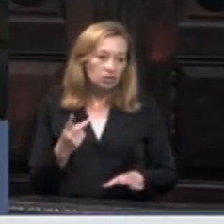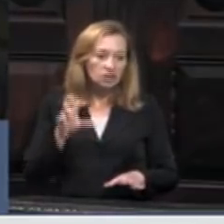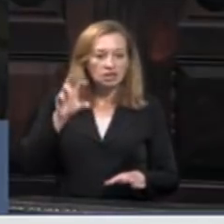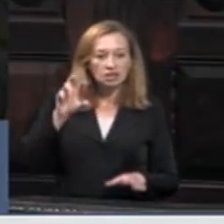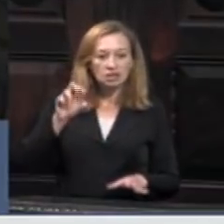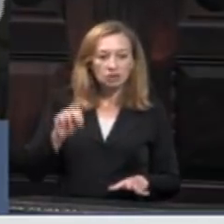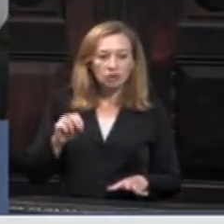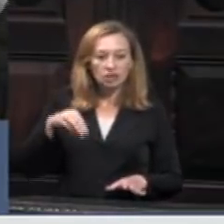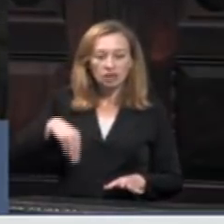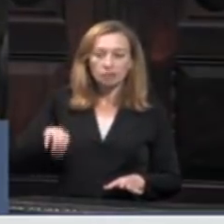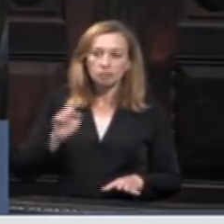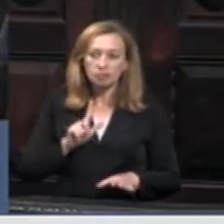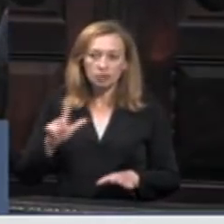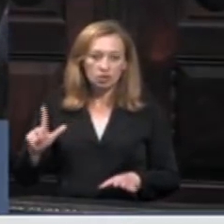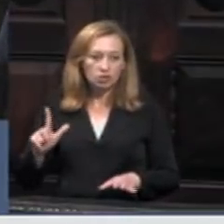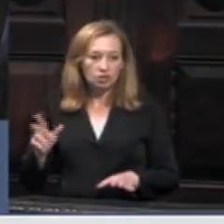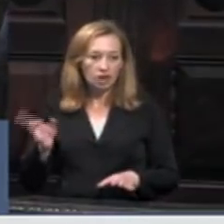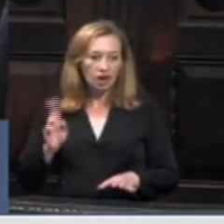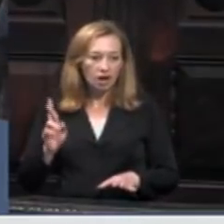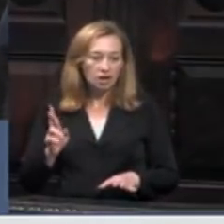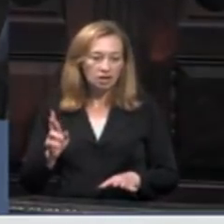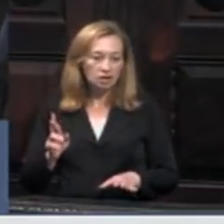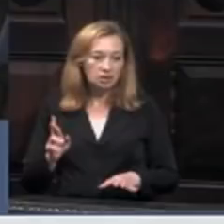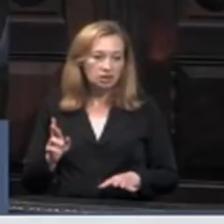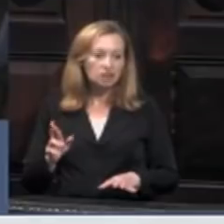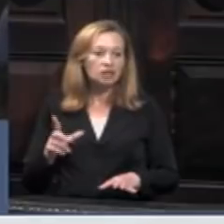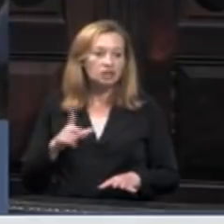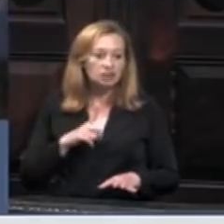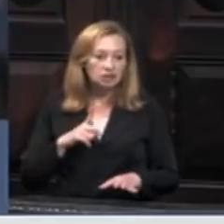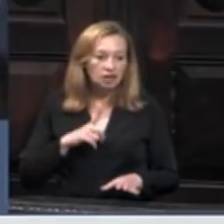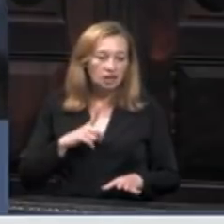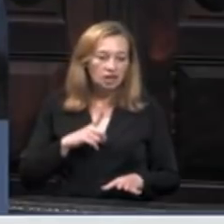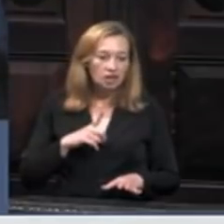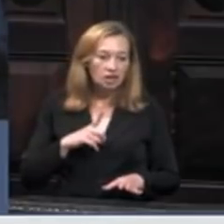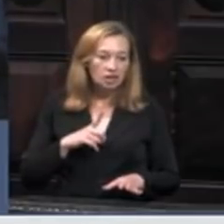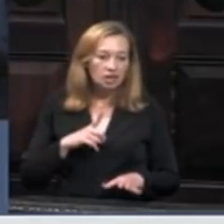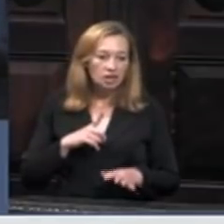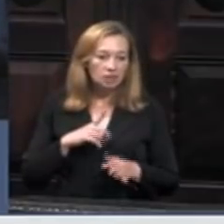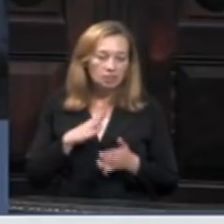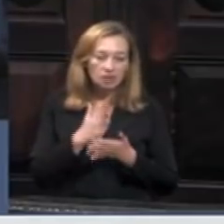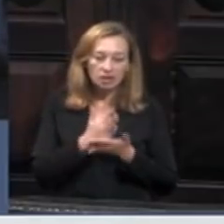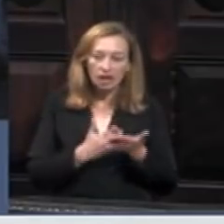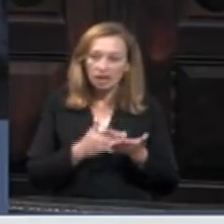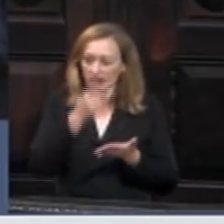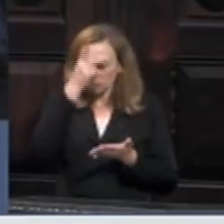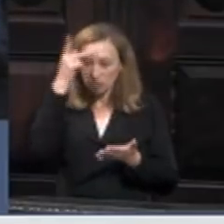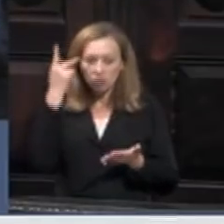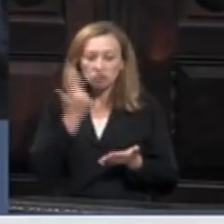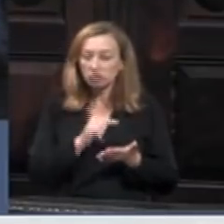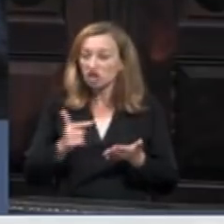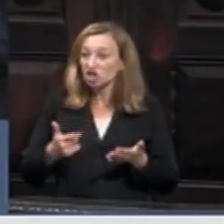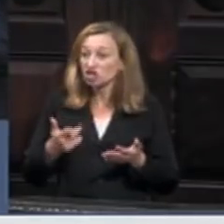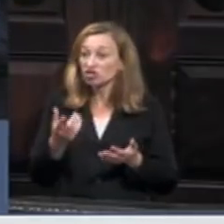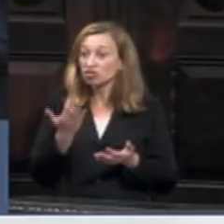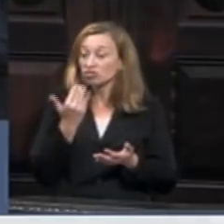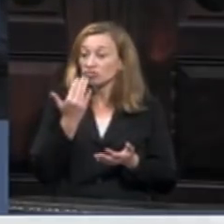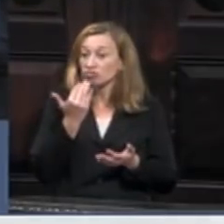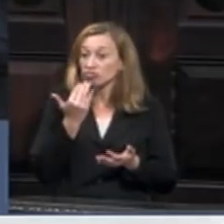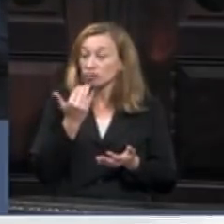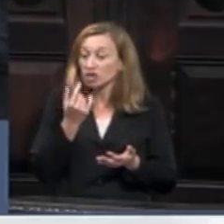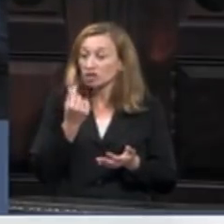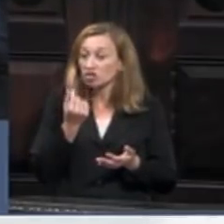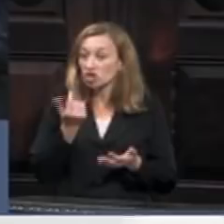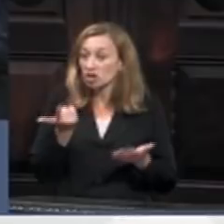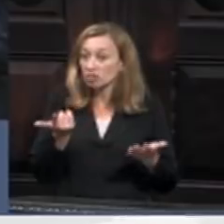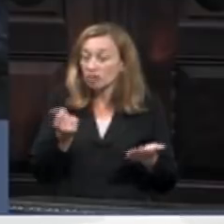mil reais. A maioria não tem dinheiro para comprar a cesta básica para o Natal, que fará